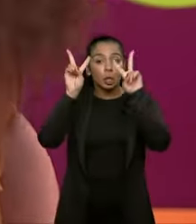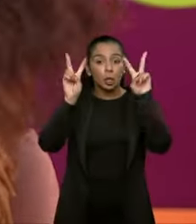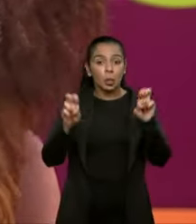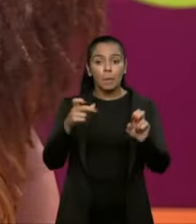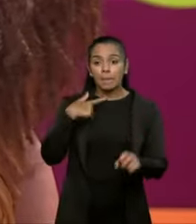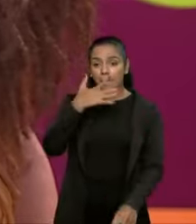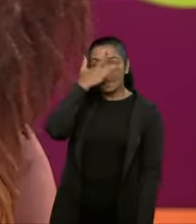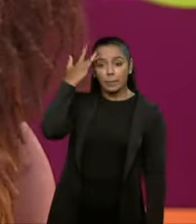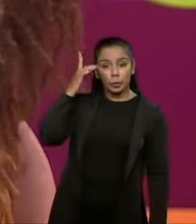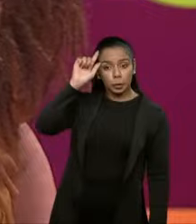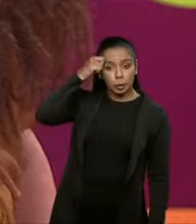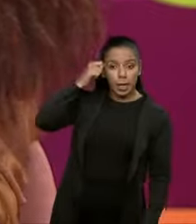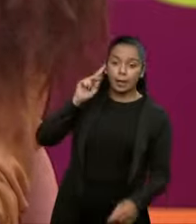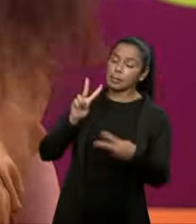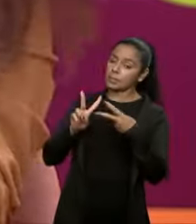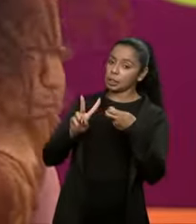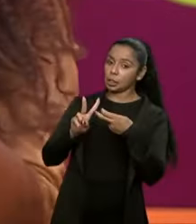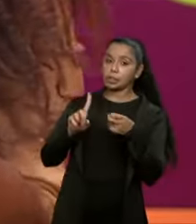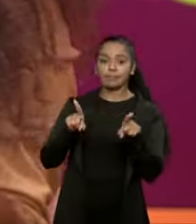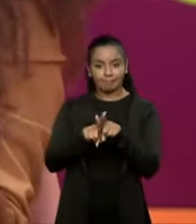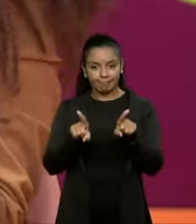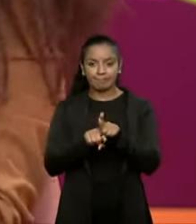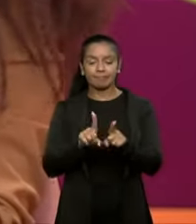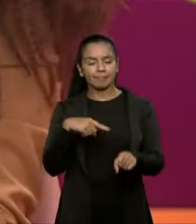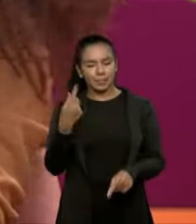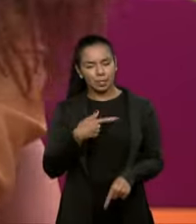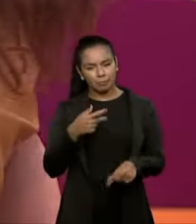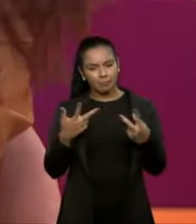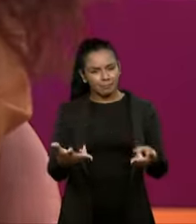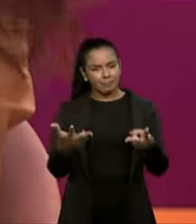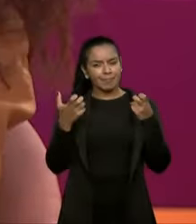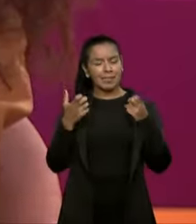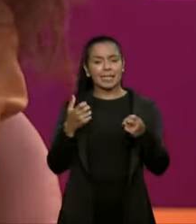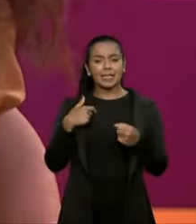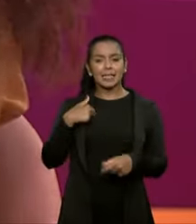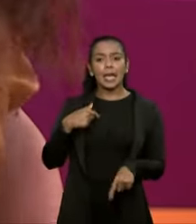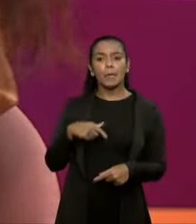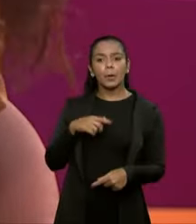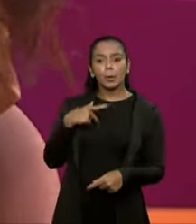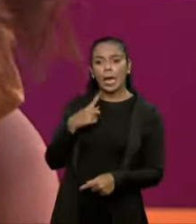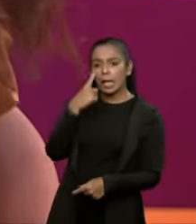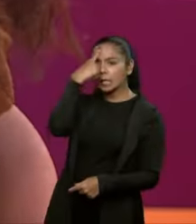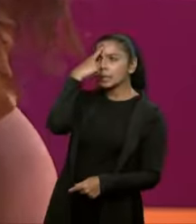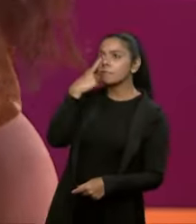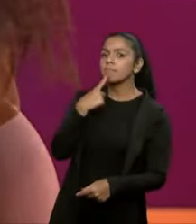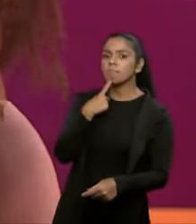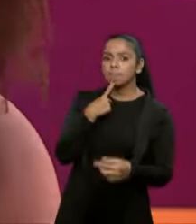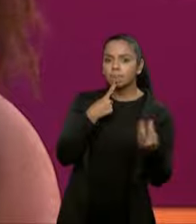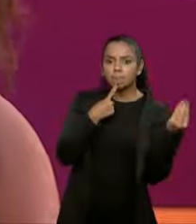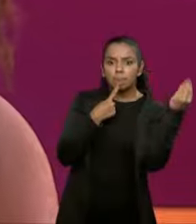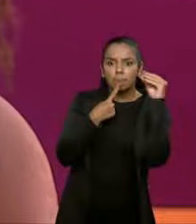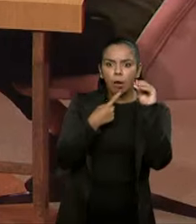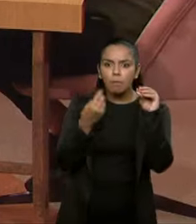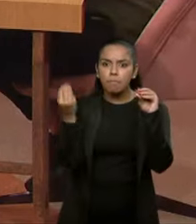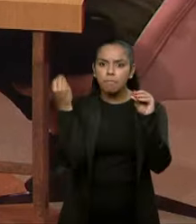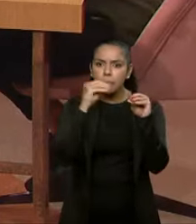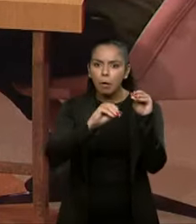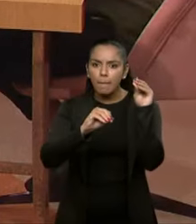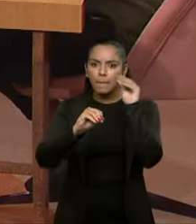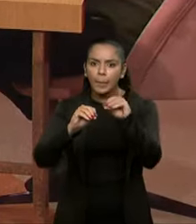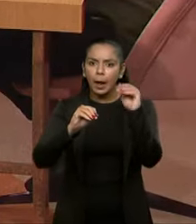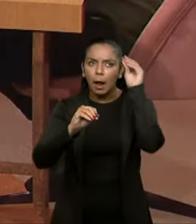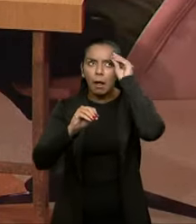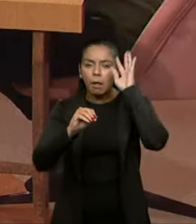e pessoas indígenas também. Sim. E aí a gente observa que essa imagem, ela vai sendo introjetada no imaginário das crianças,